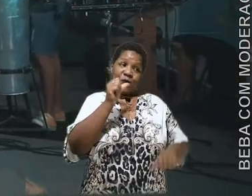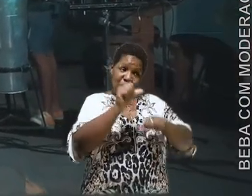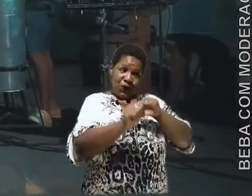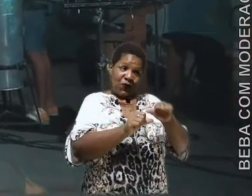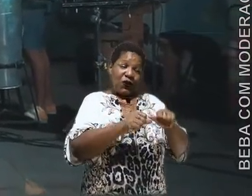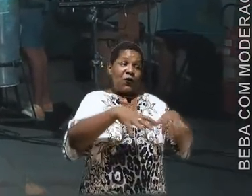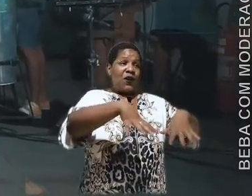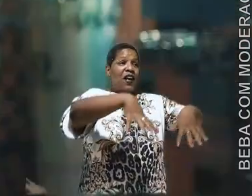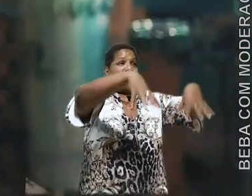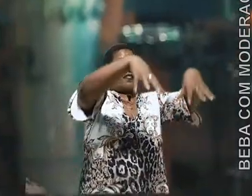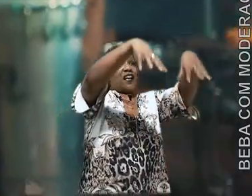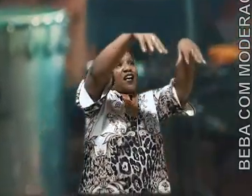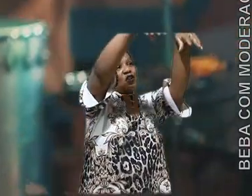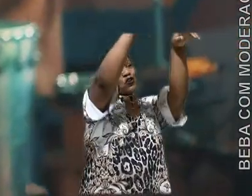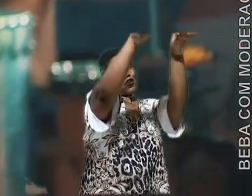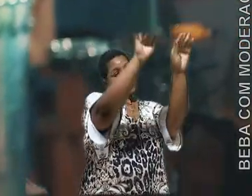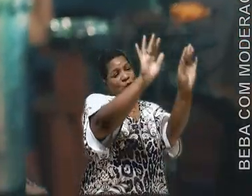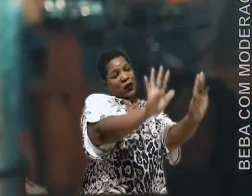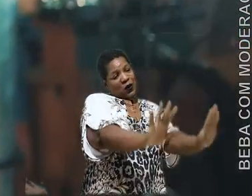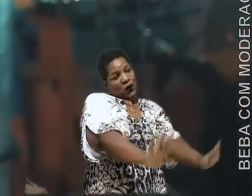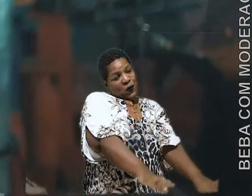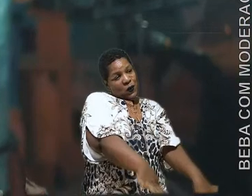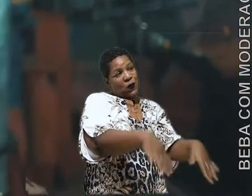e o seu